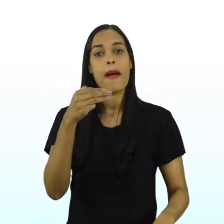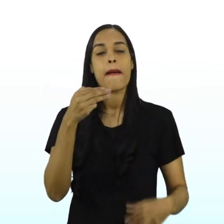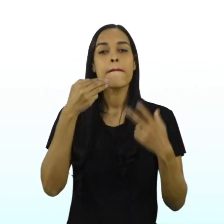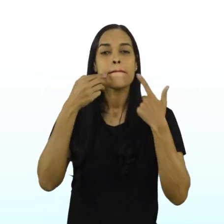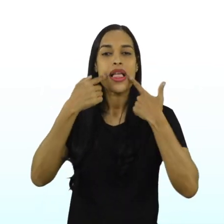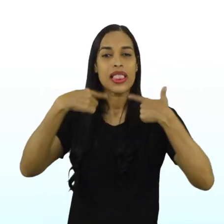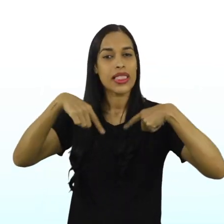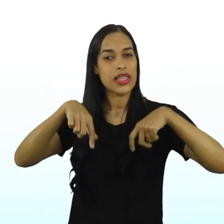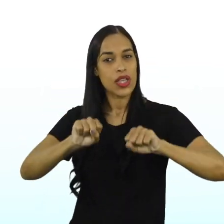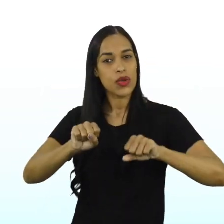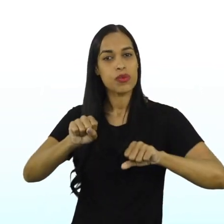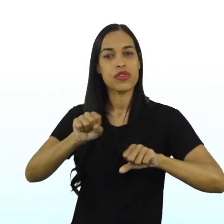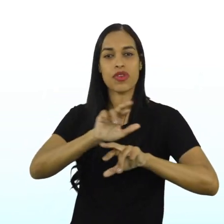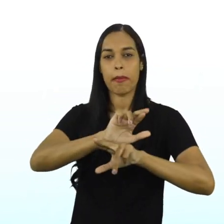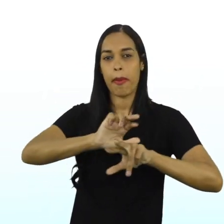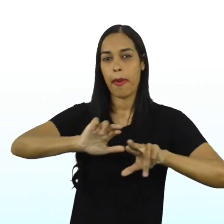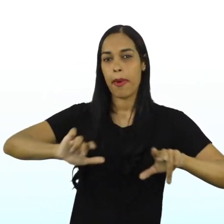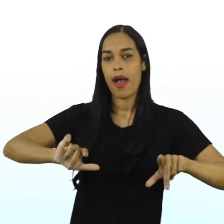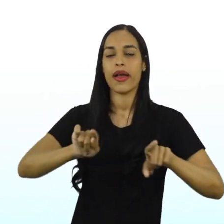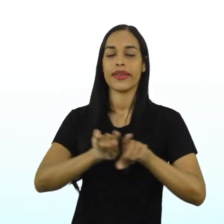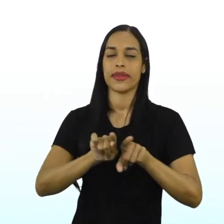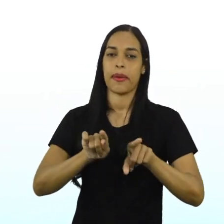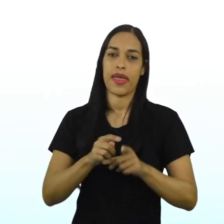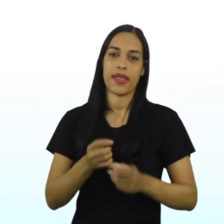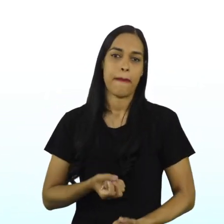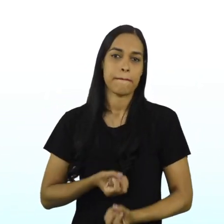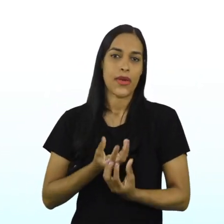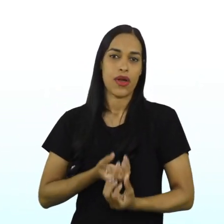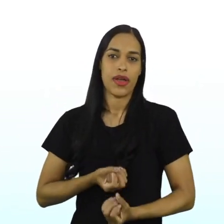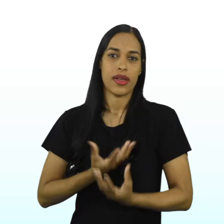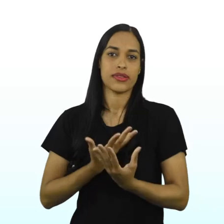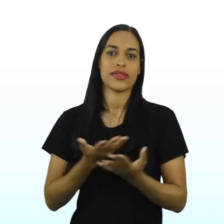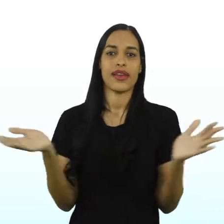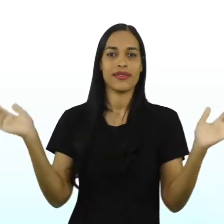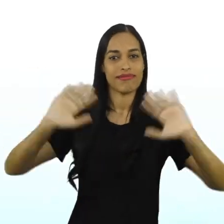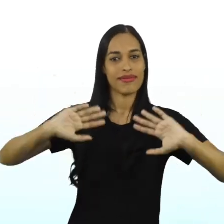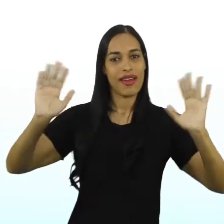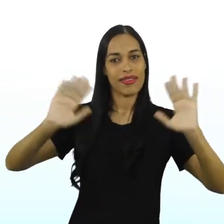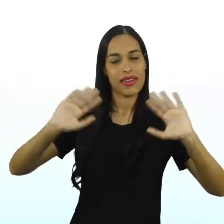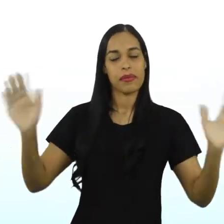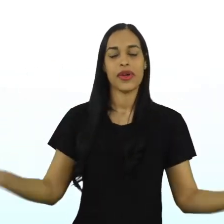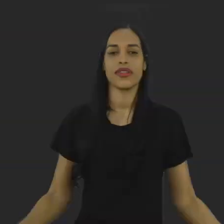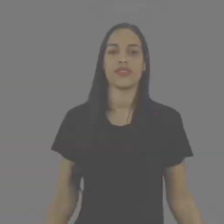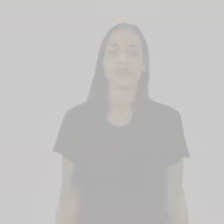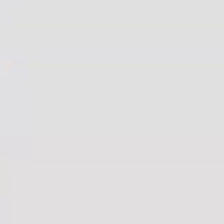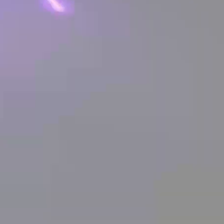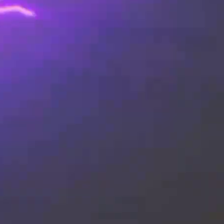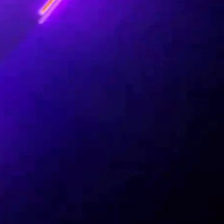metalinguística e da função poética. Até mais!